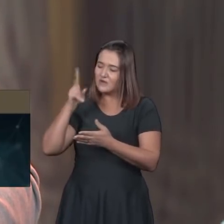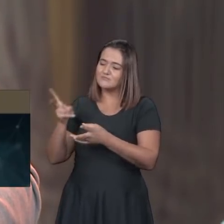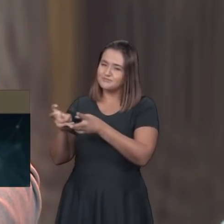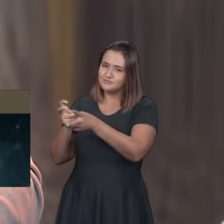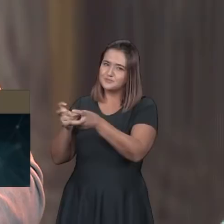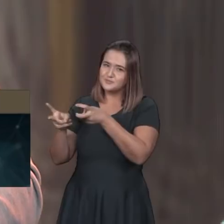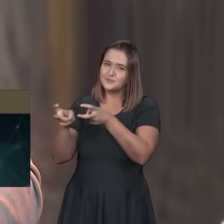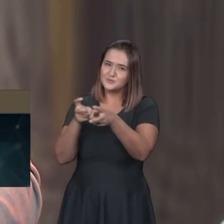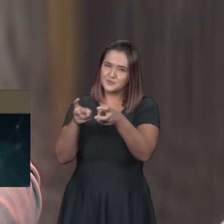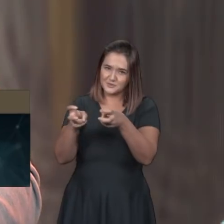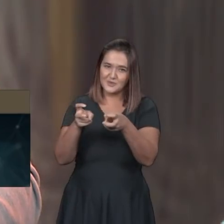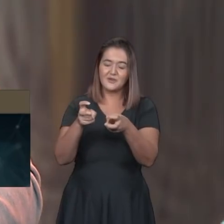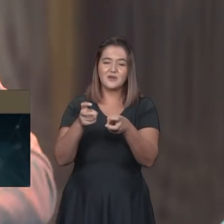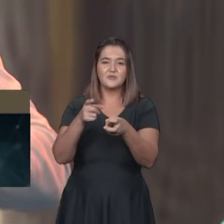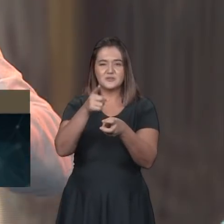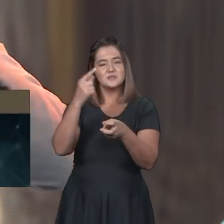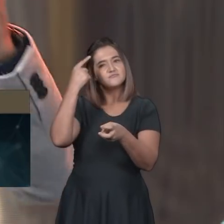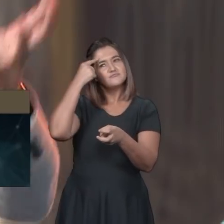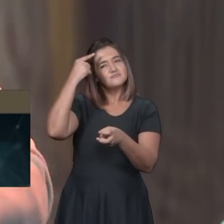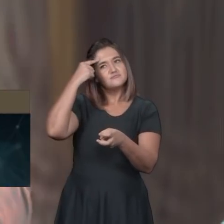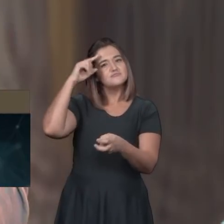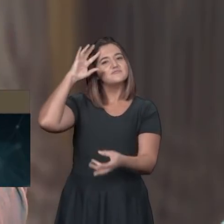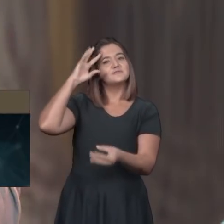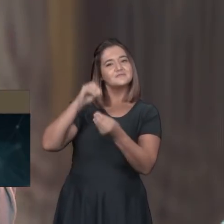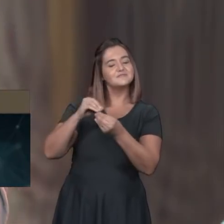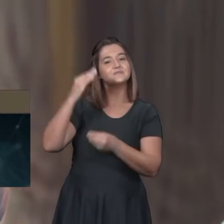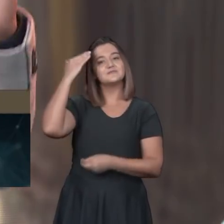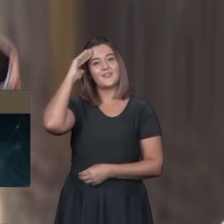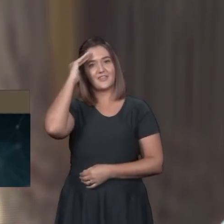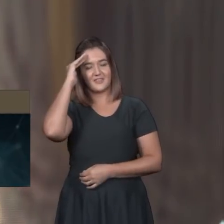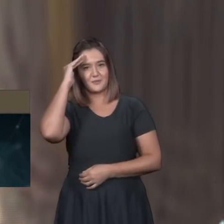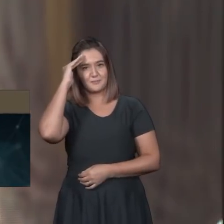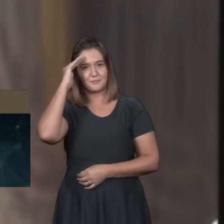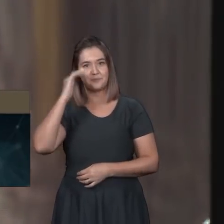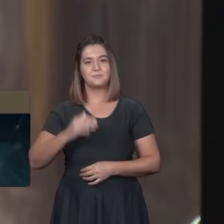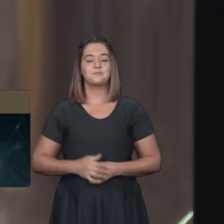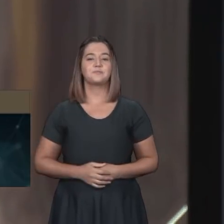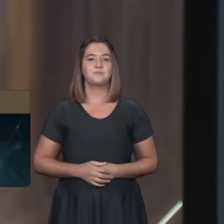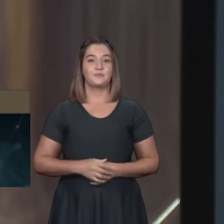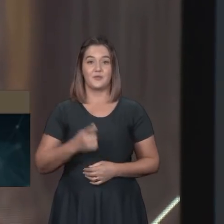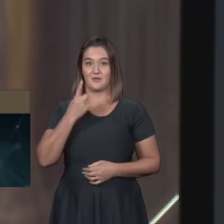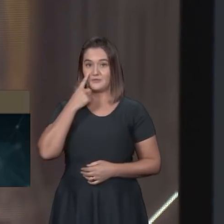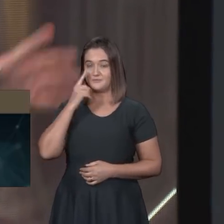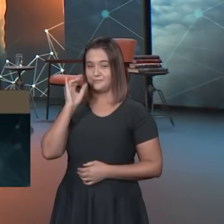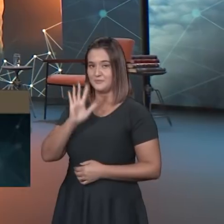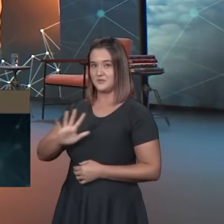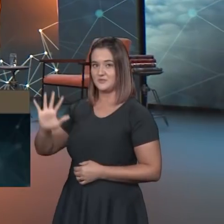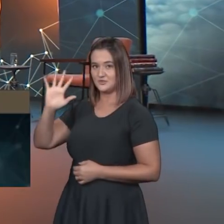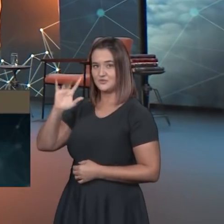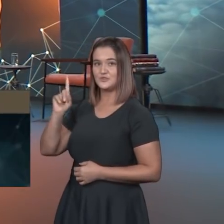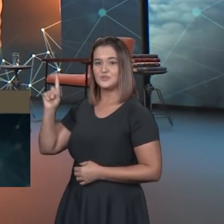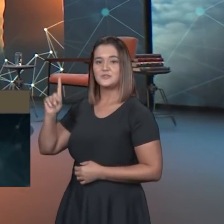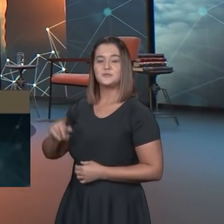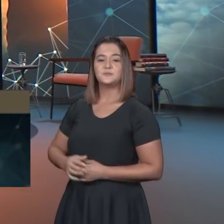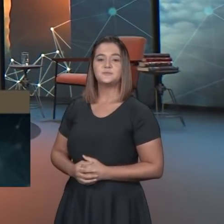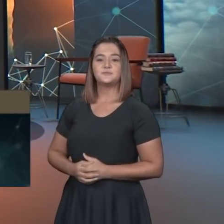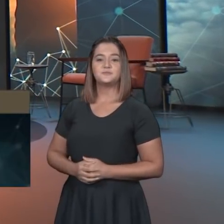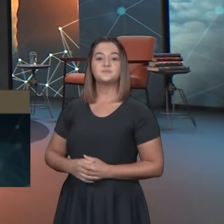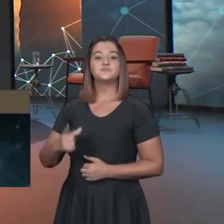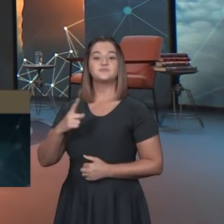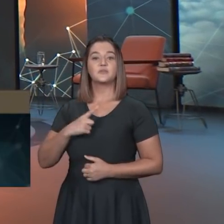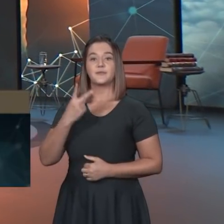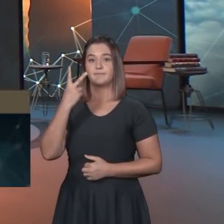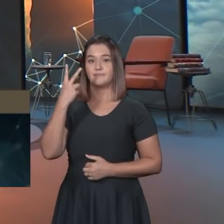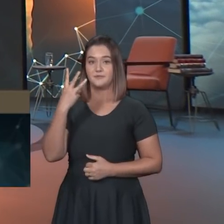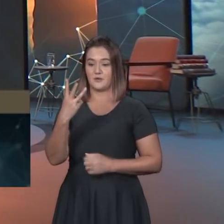plenamente seguros para que você possa entender o contexto daquela época. Vamos ver uma próxima imagem aqui. Eu tenho aqui 3 figuras da